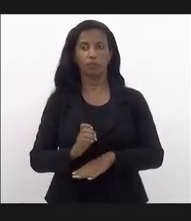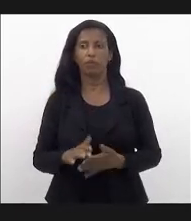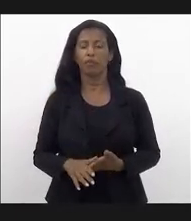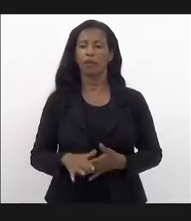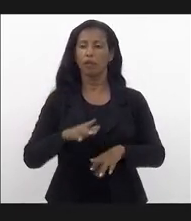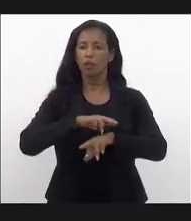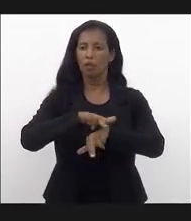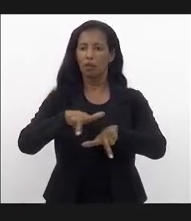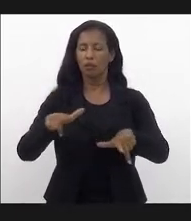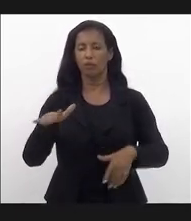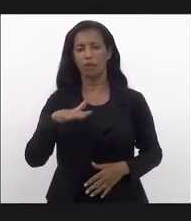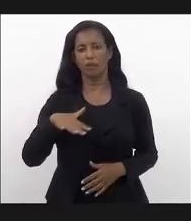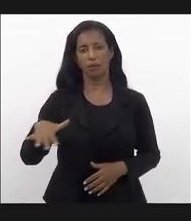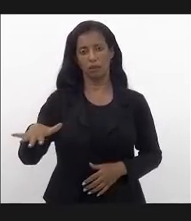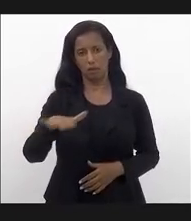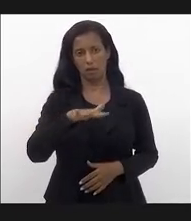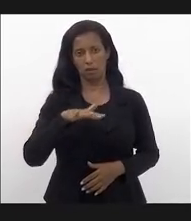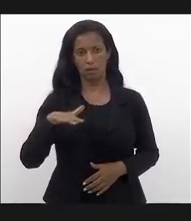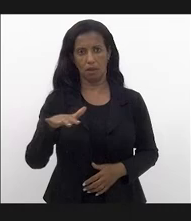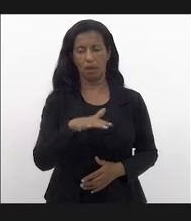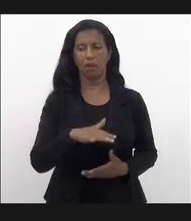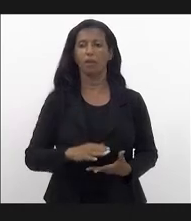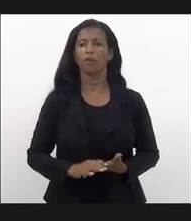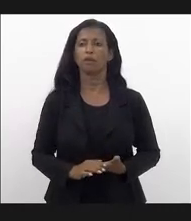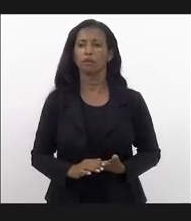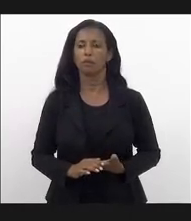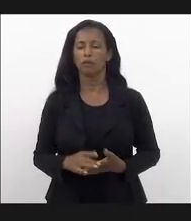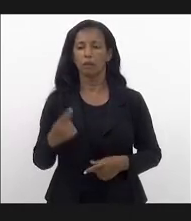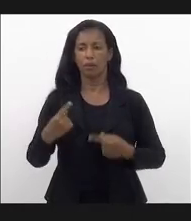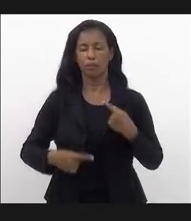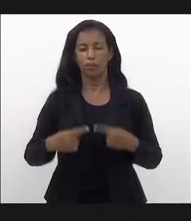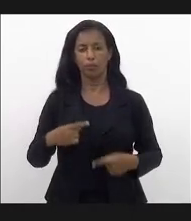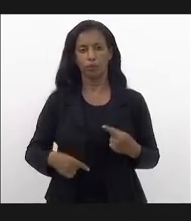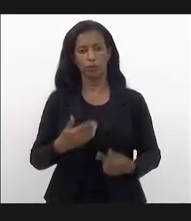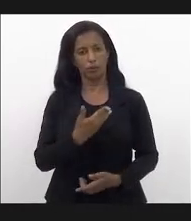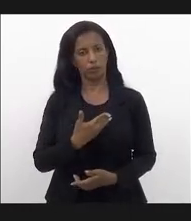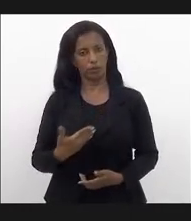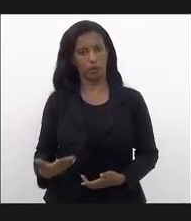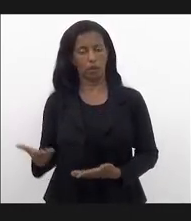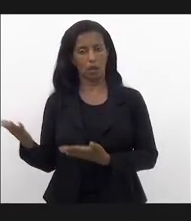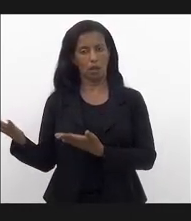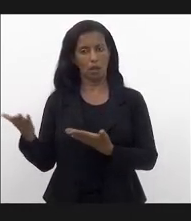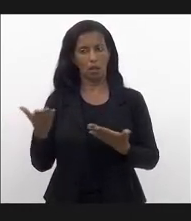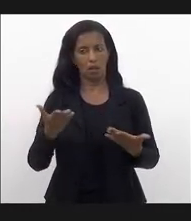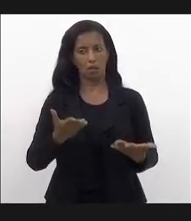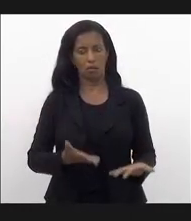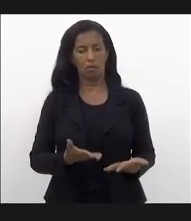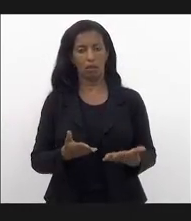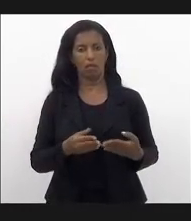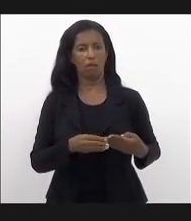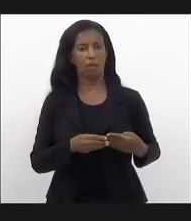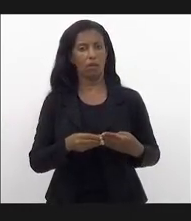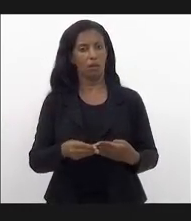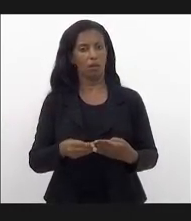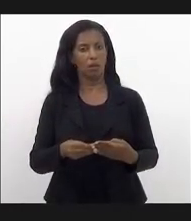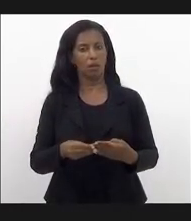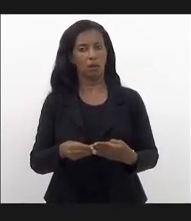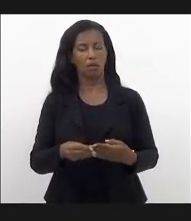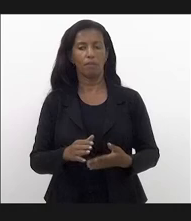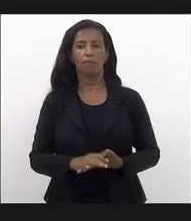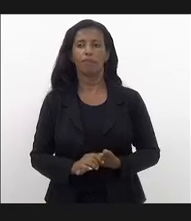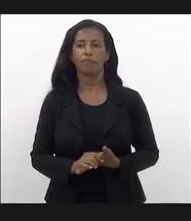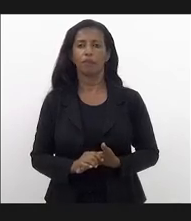diversas áreas das políticas públicas ele vem levando ao interior